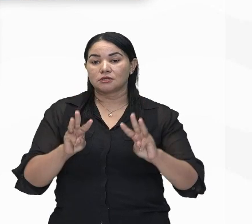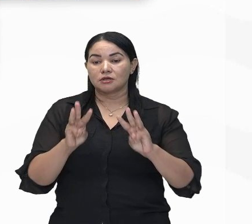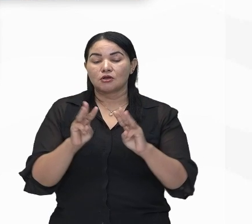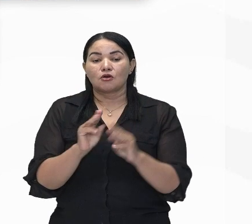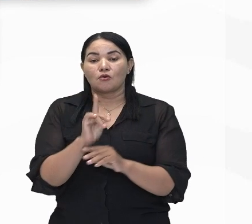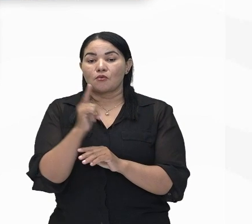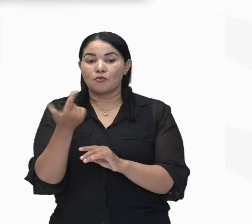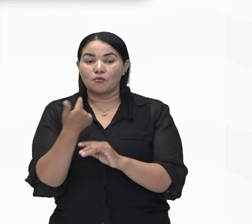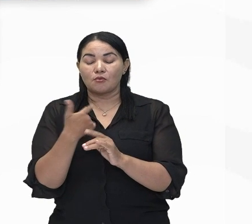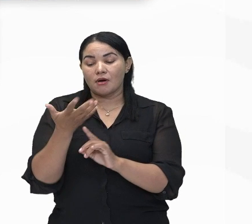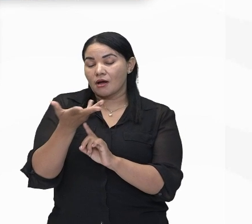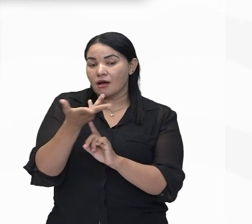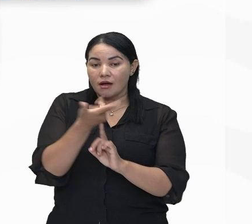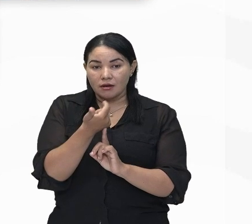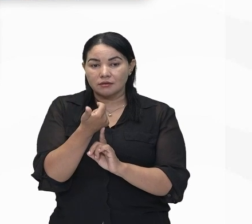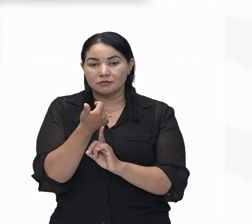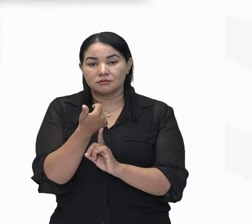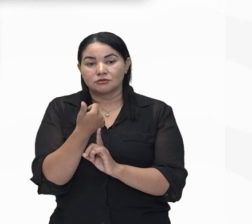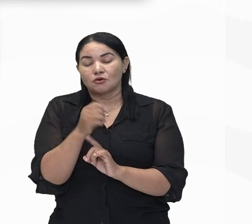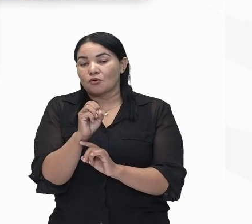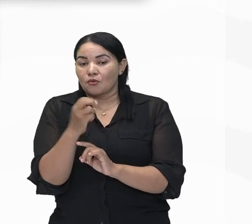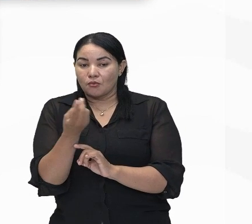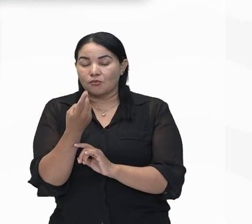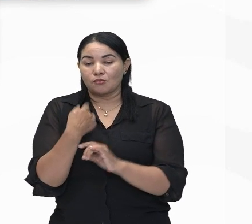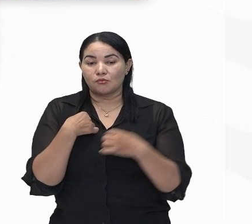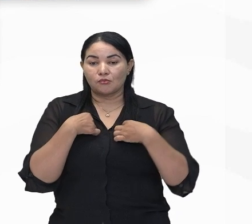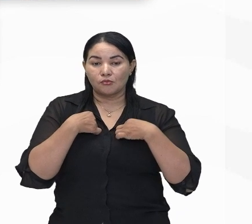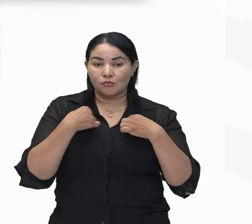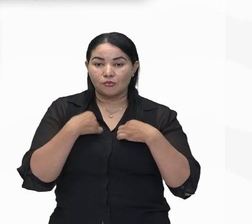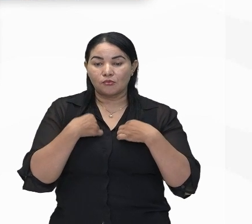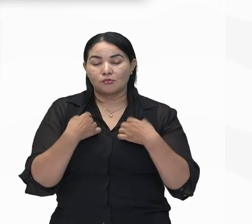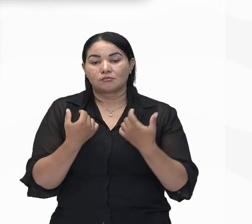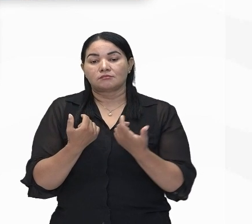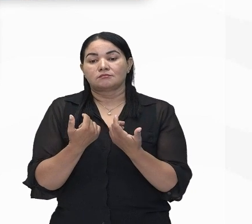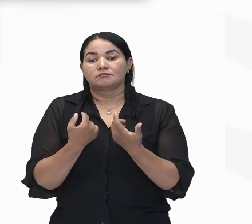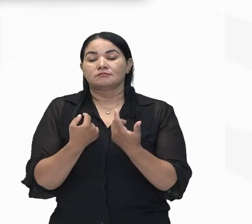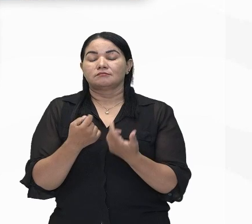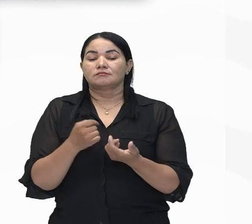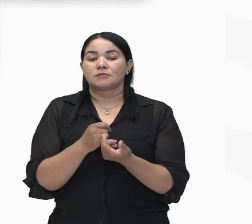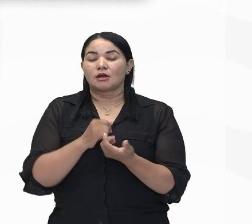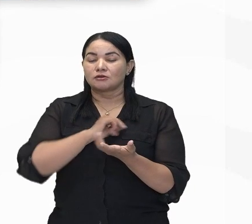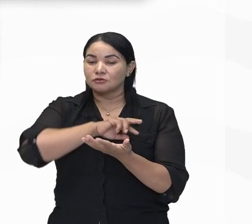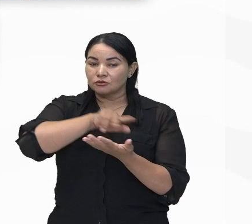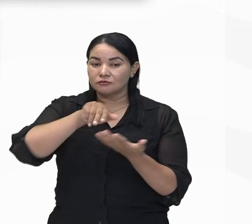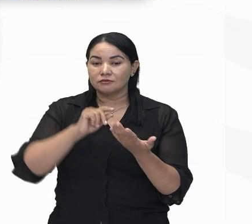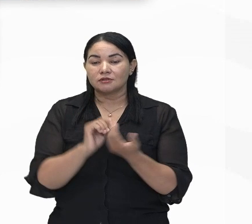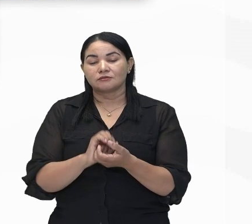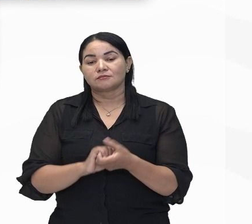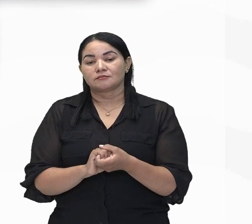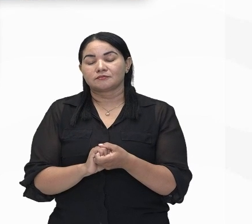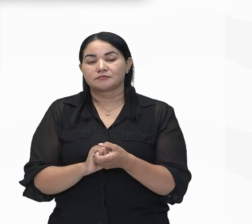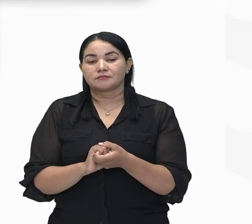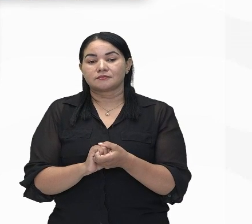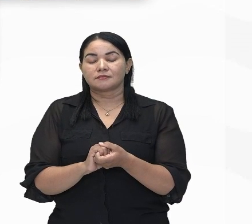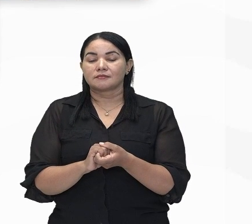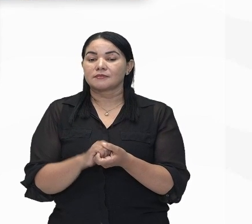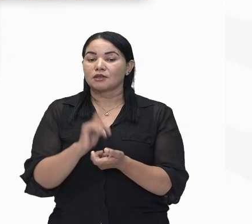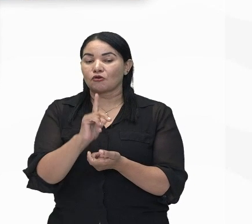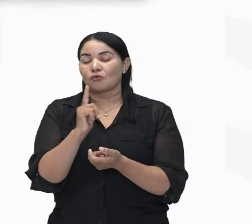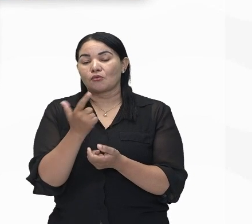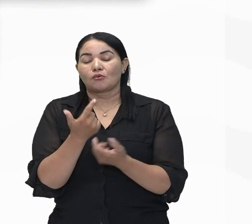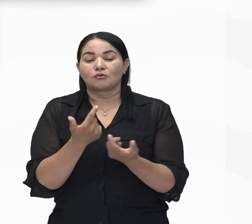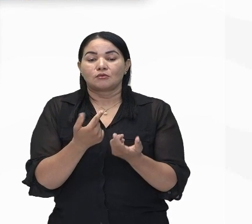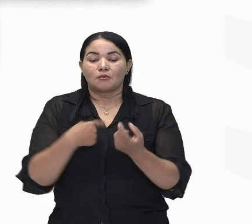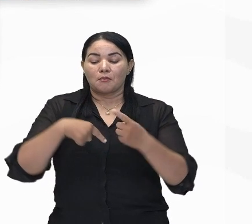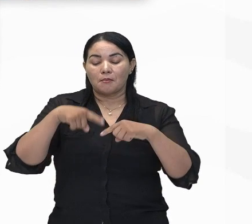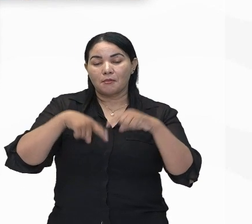arte, um vestuário que você utiliza, ou algum instrumento que você